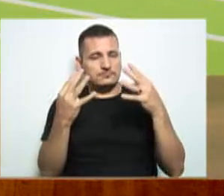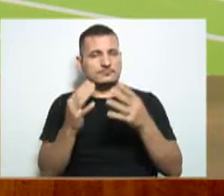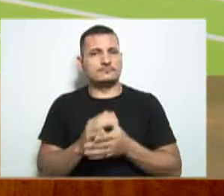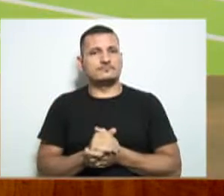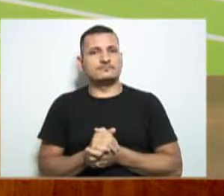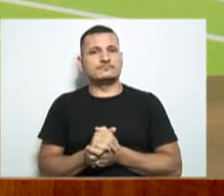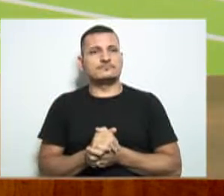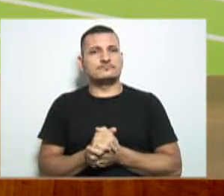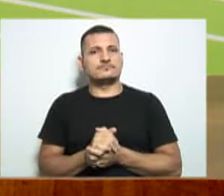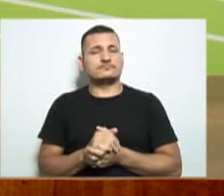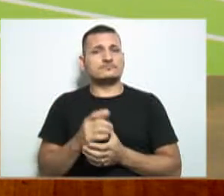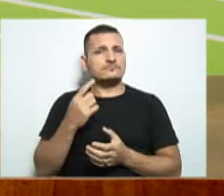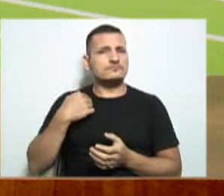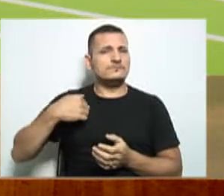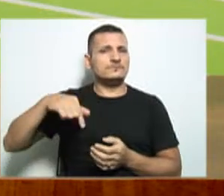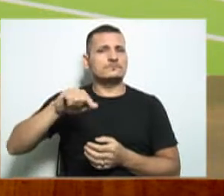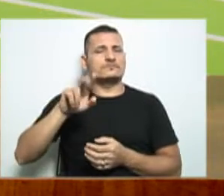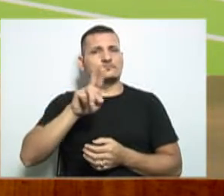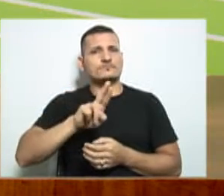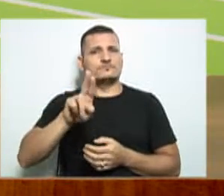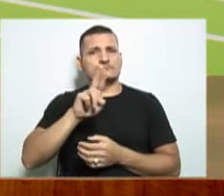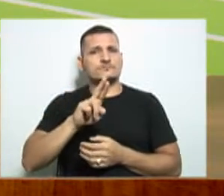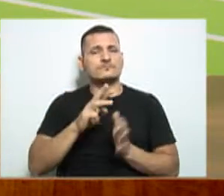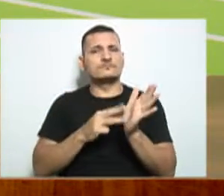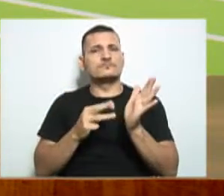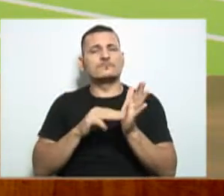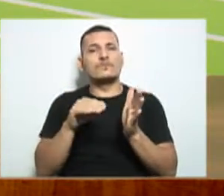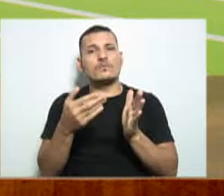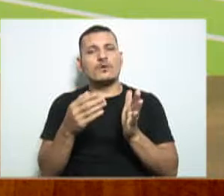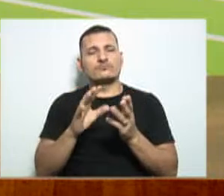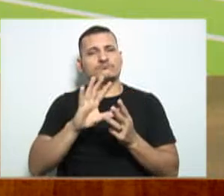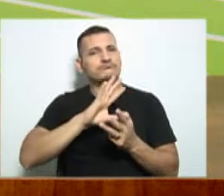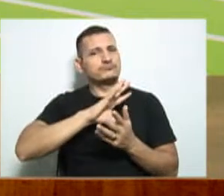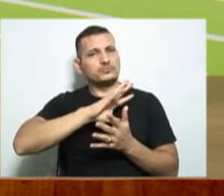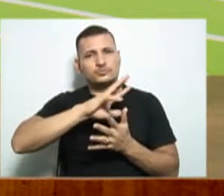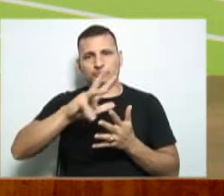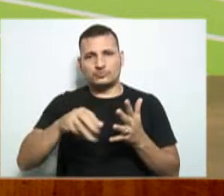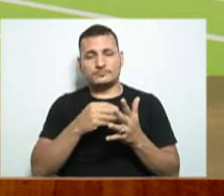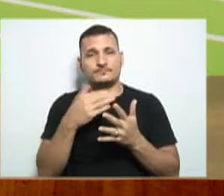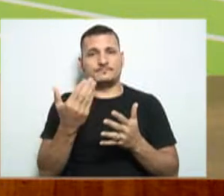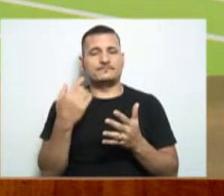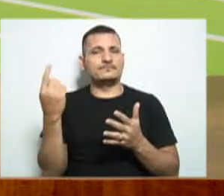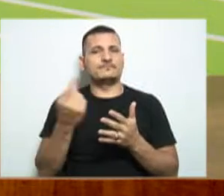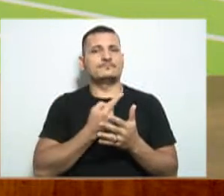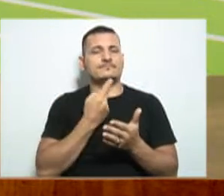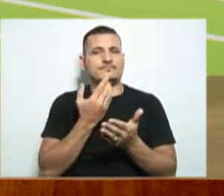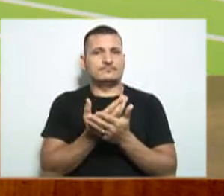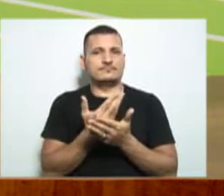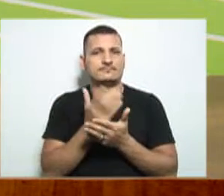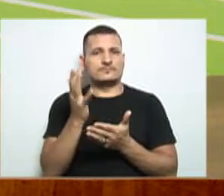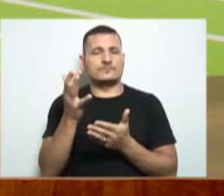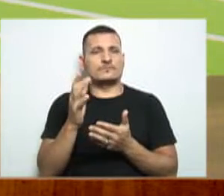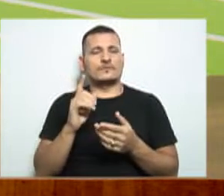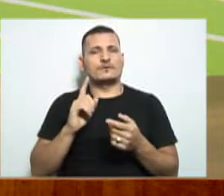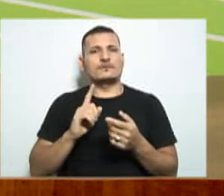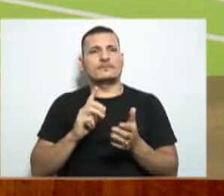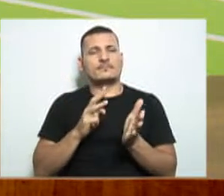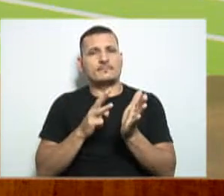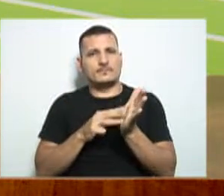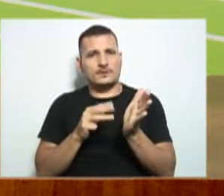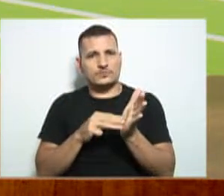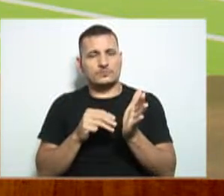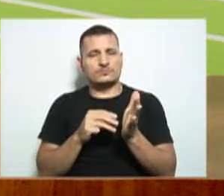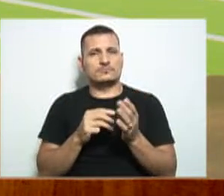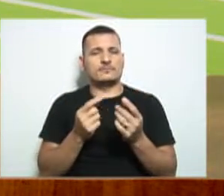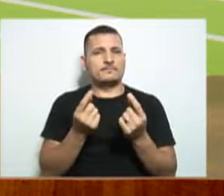nós devemos utilizar todos. Então, nós já estudamos o método baseado com